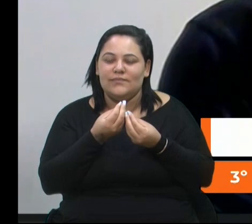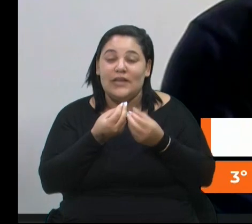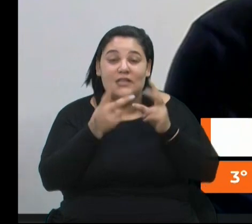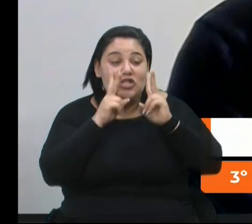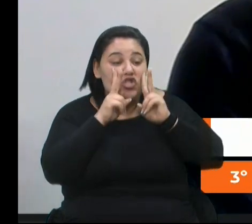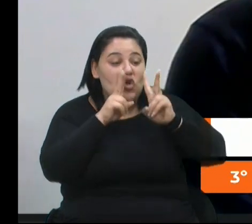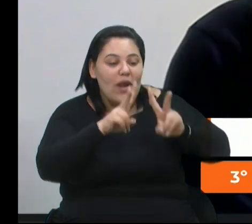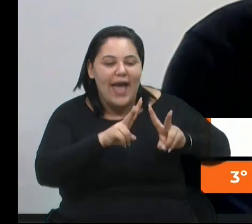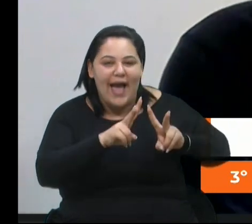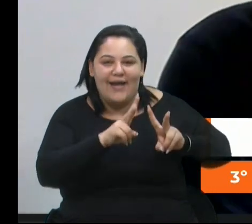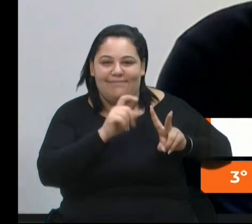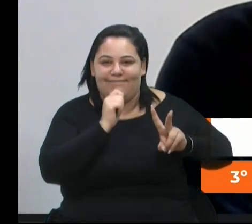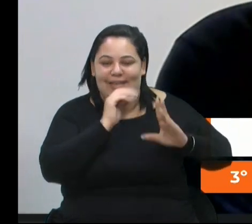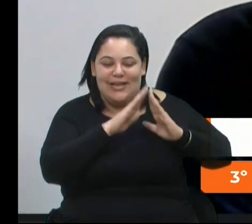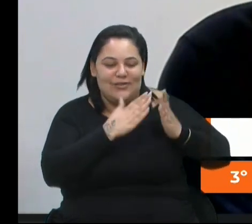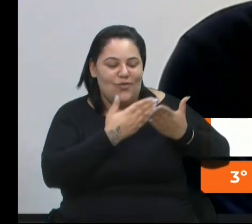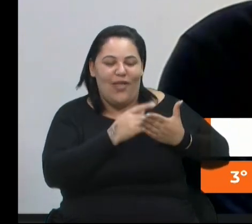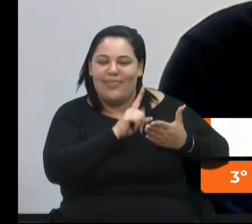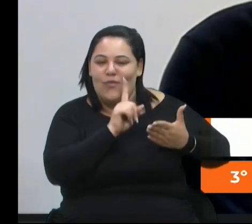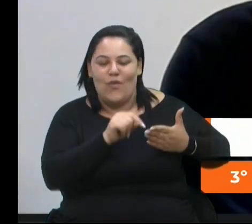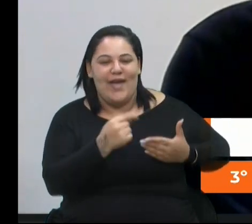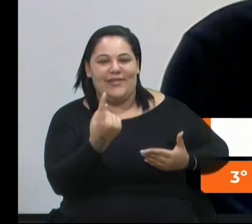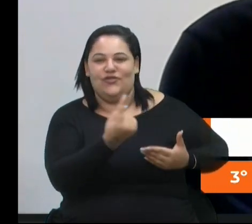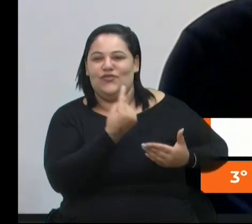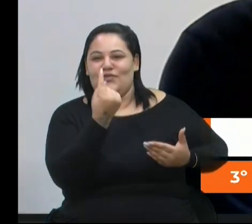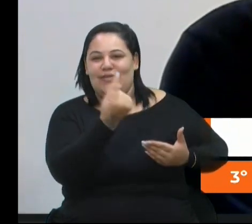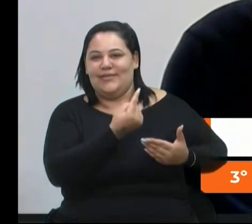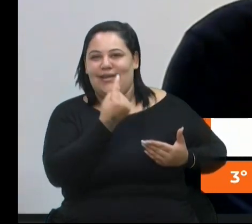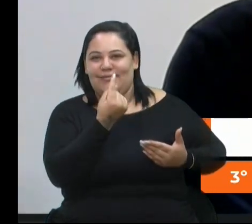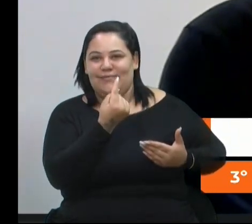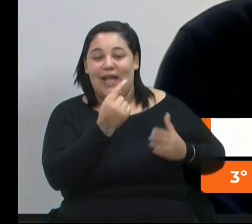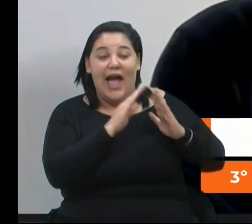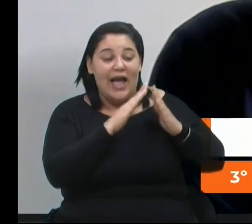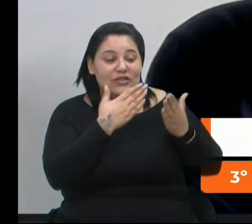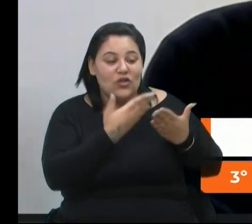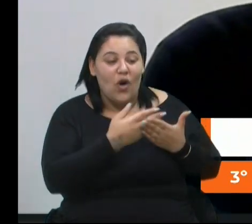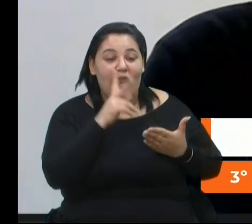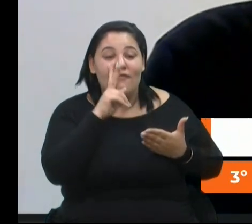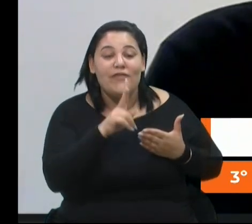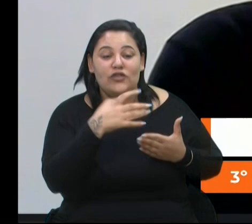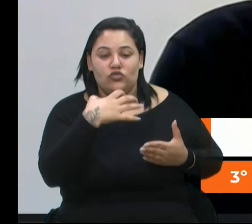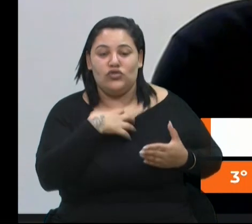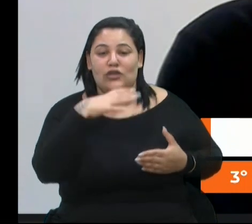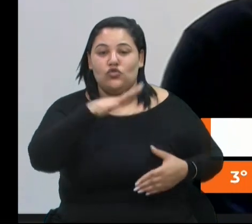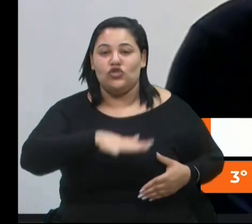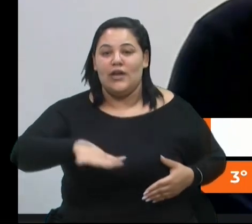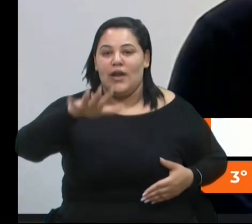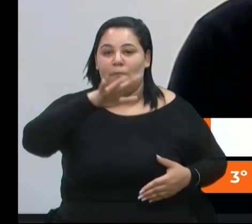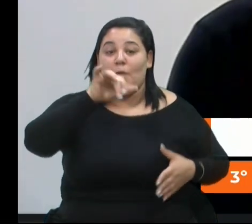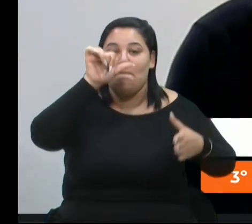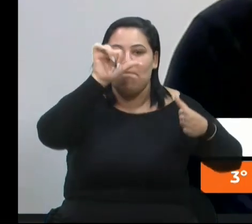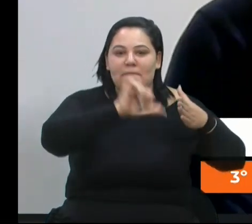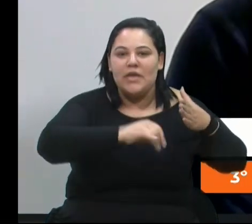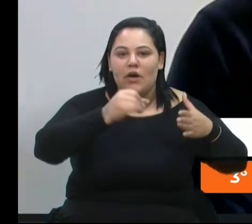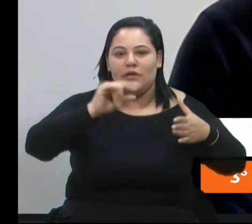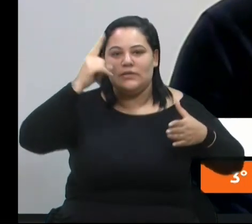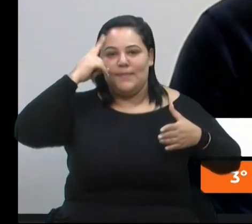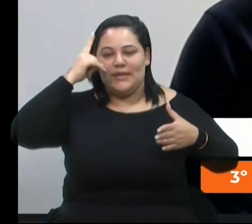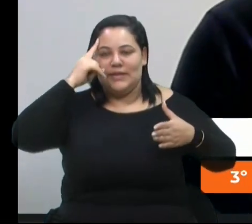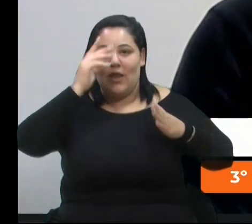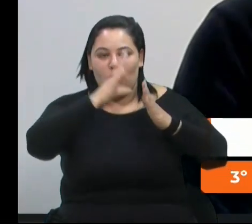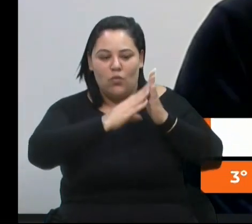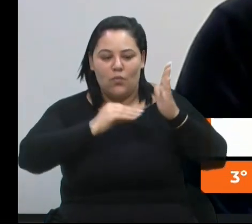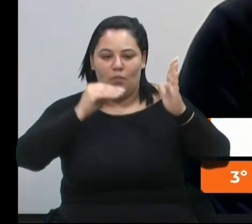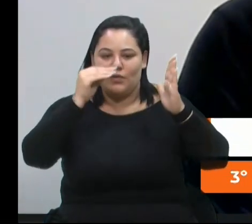esse olhar ainda da escola não está individualizado. Então, pior ainda se a gente fosse pensar nisso num